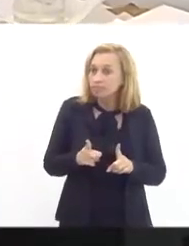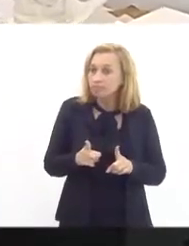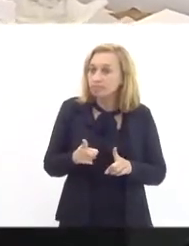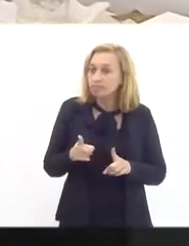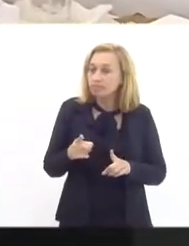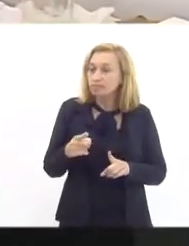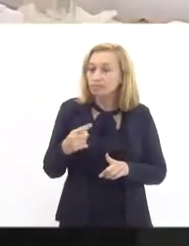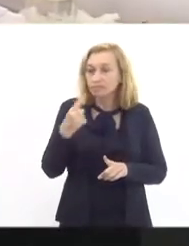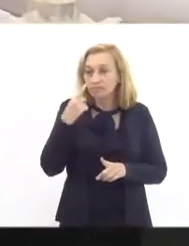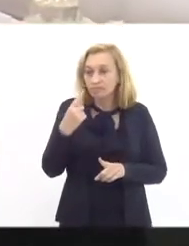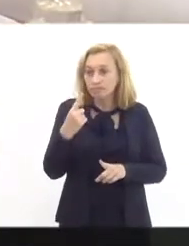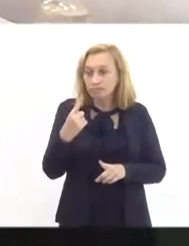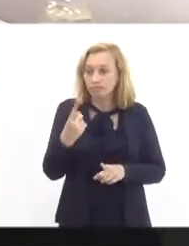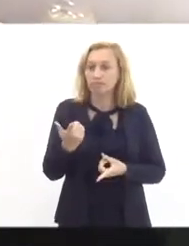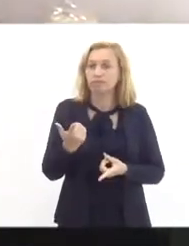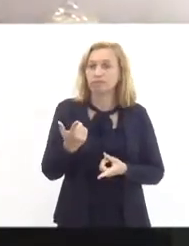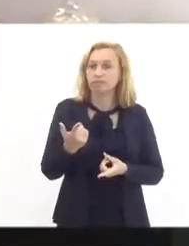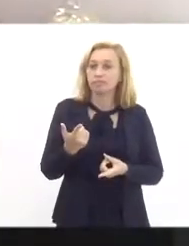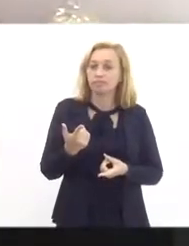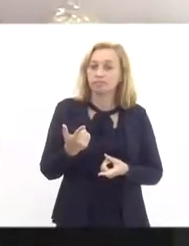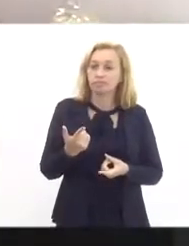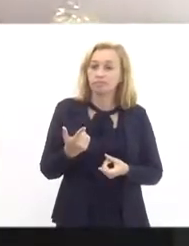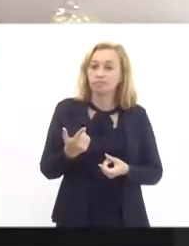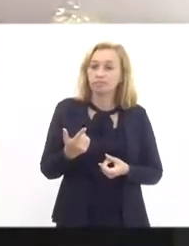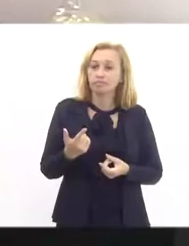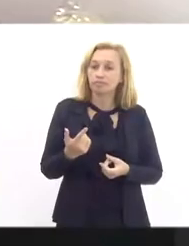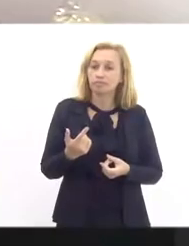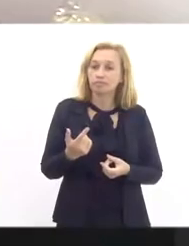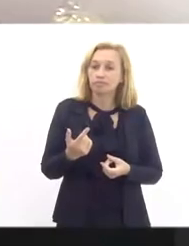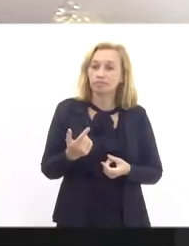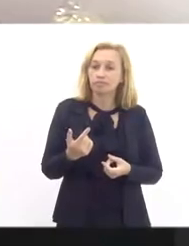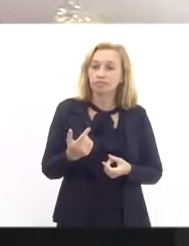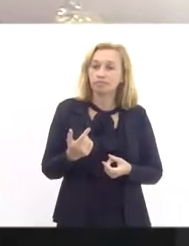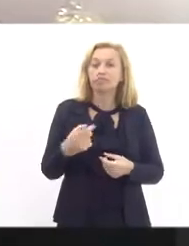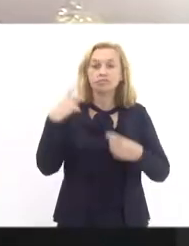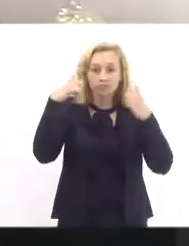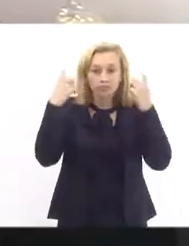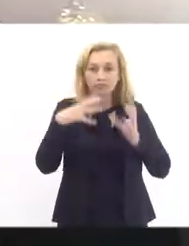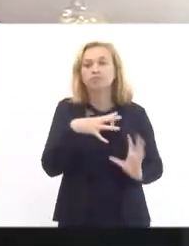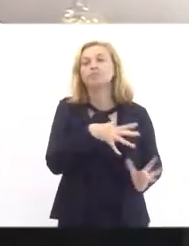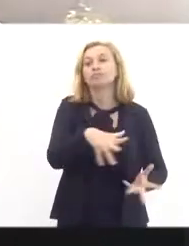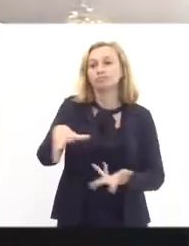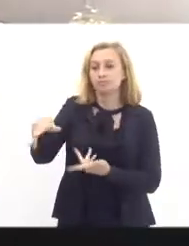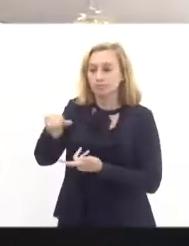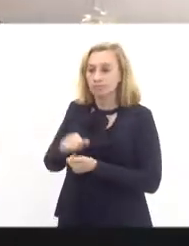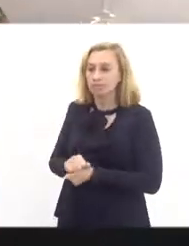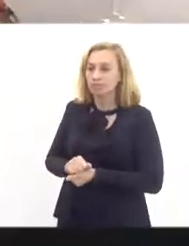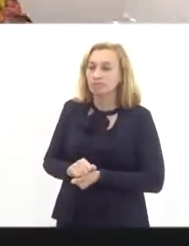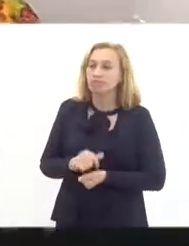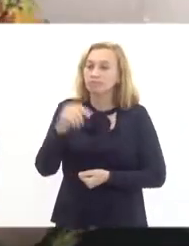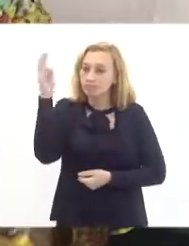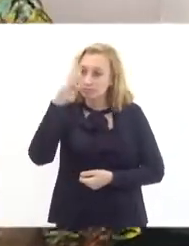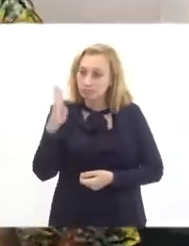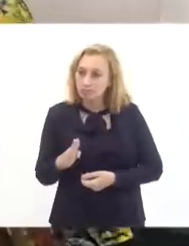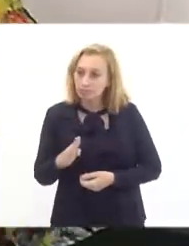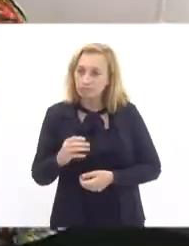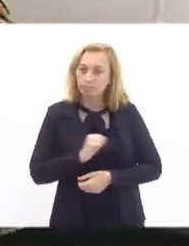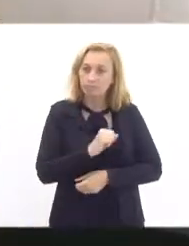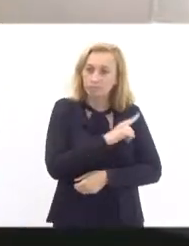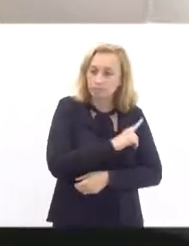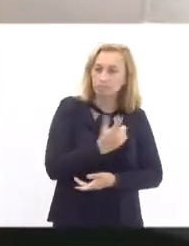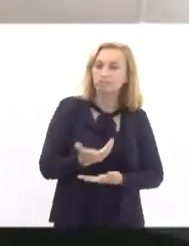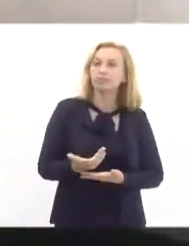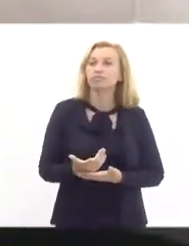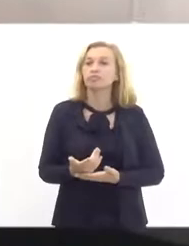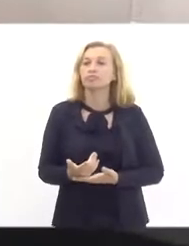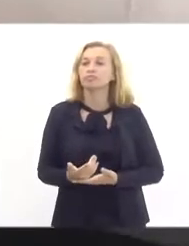estamos vendo e ignorando. Então, nós temos sim que ter essa preocupação com o planeta, com que planeta, com que Brasil, com São Gonçalo, nós